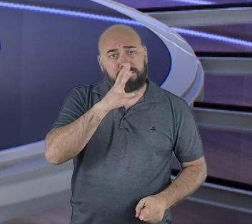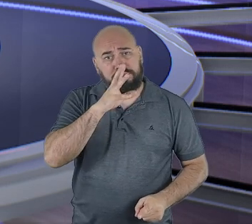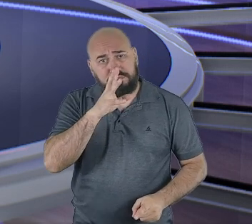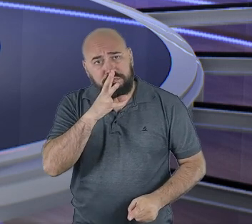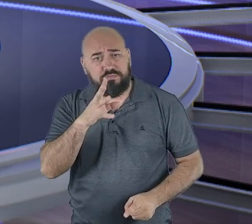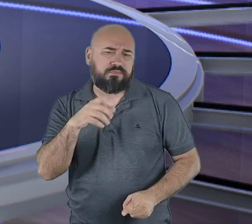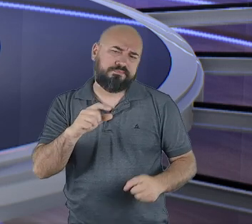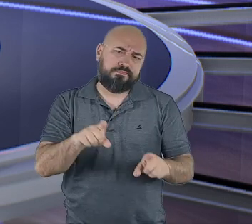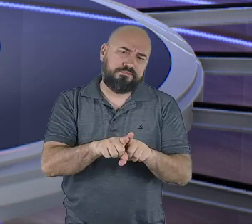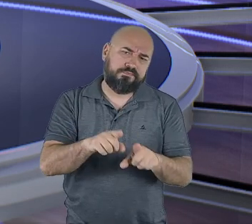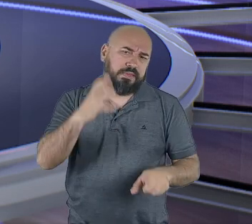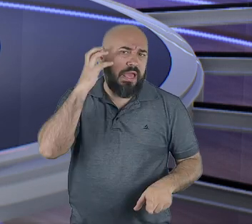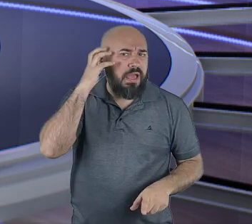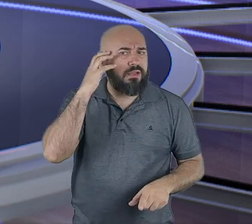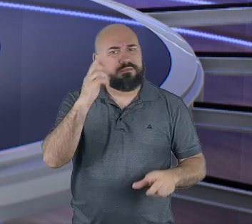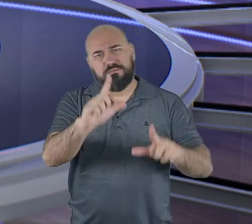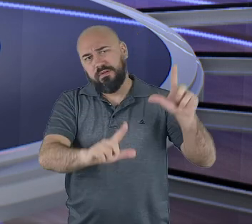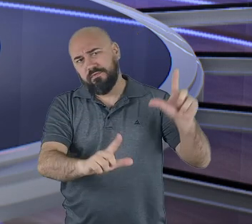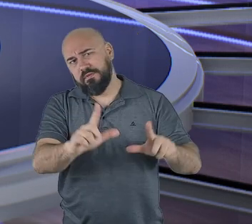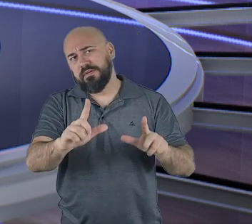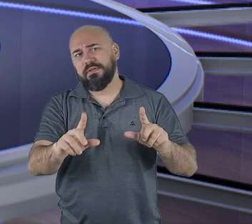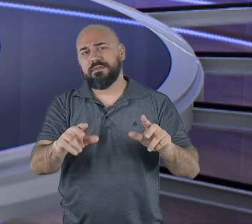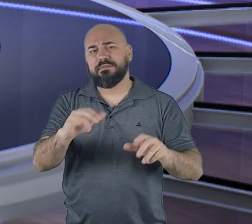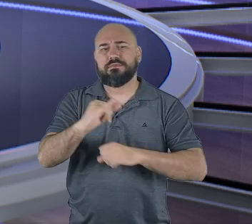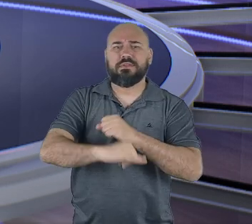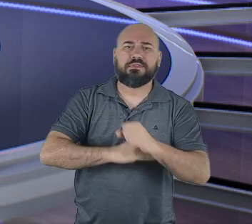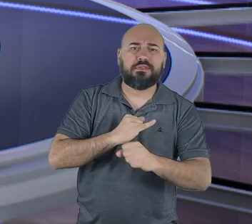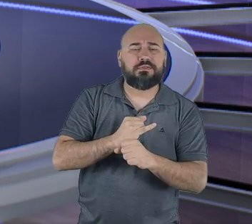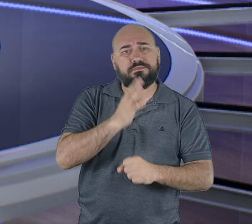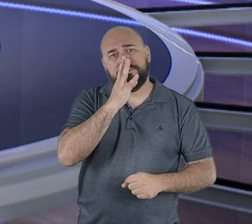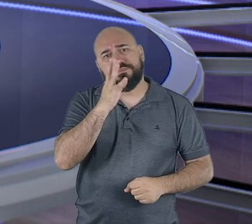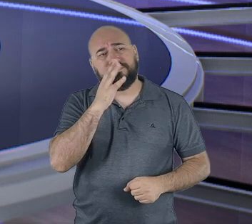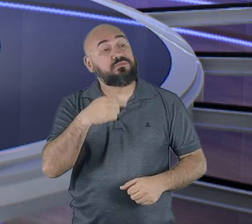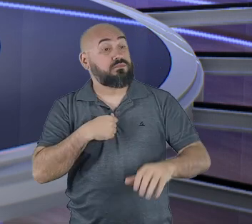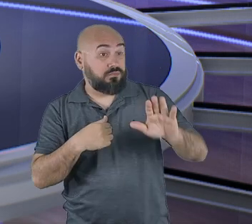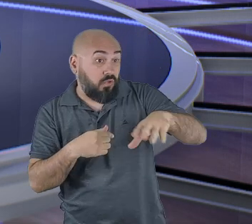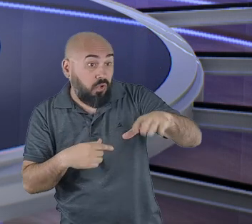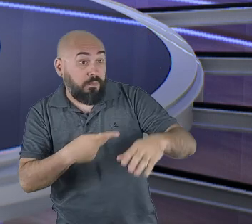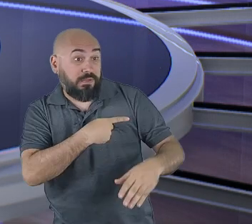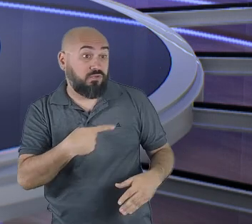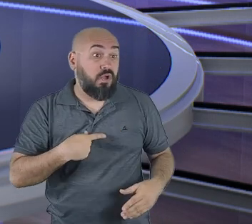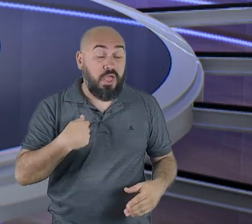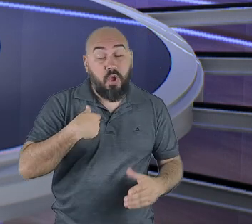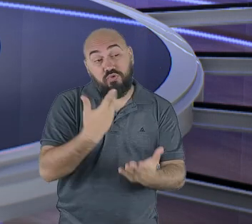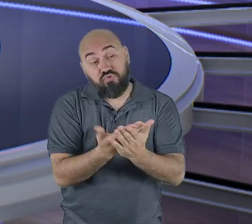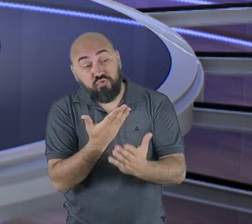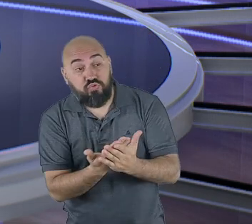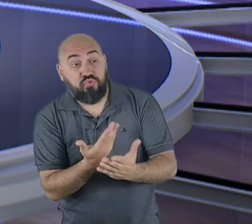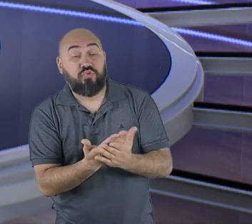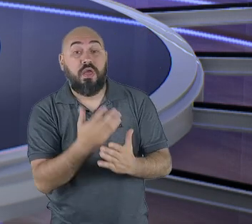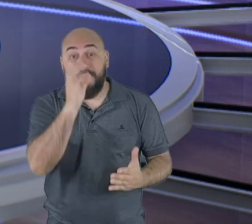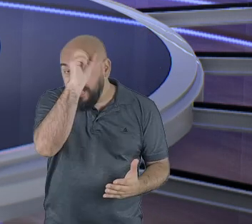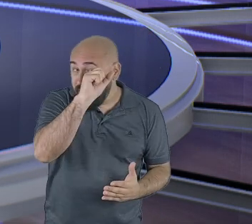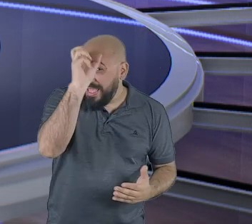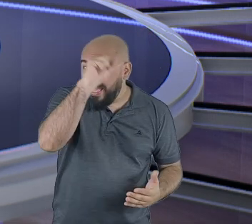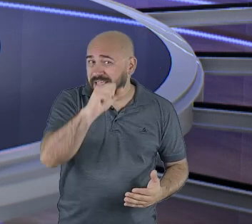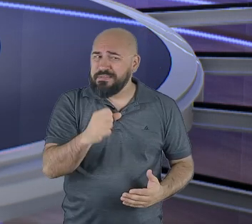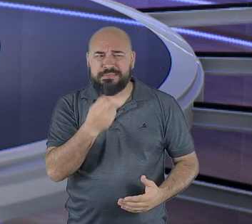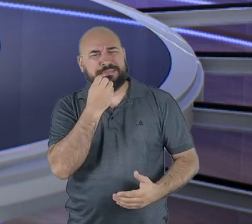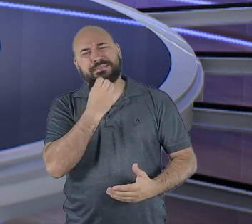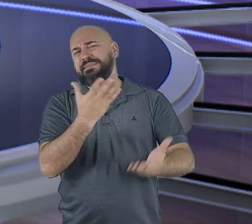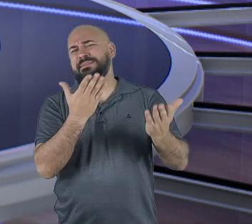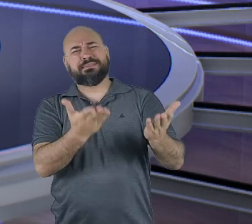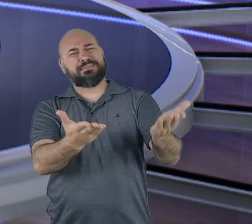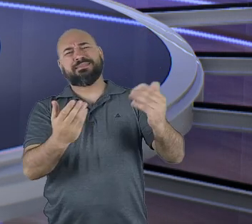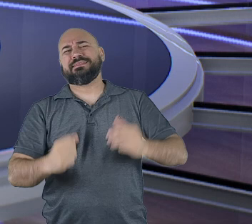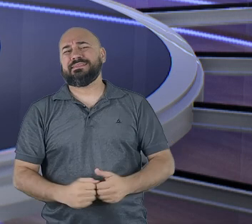do Futuro, seja pela rádio, pela TV, pela internet. Pessoas que dizem assim, pastor, eu estou lá estudando, entendendo, compreendendo mais a Bíblia.